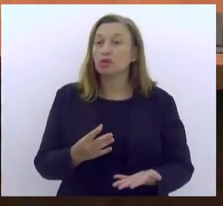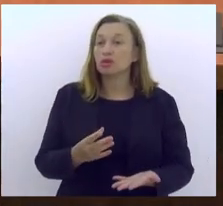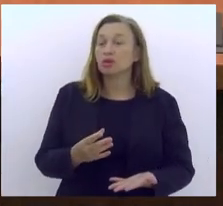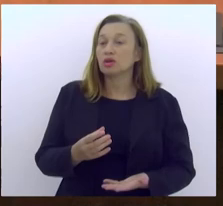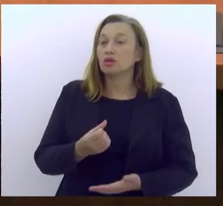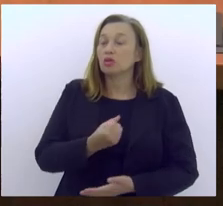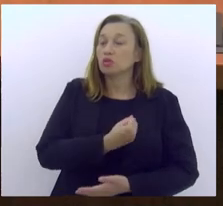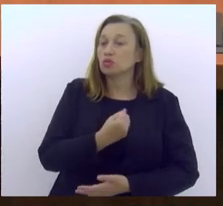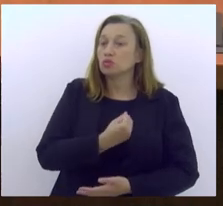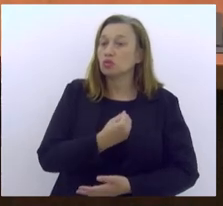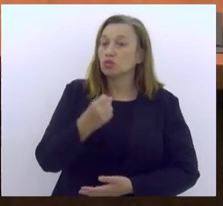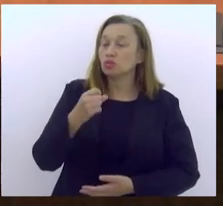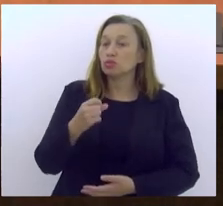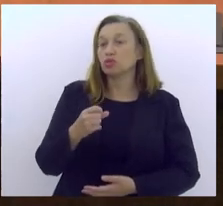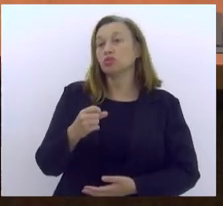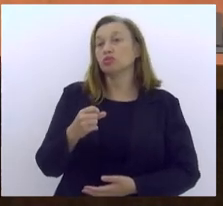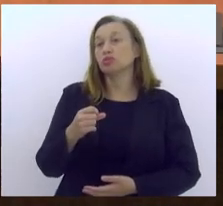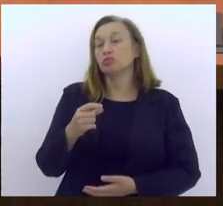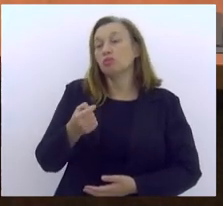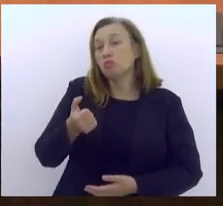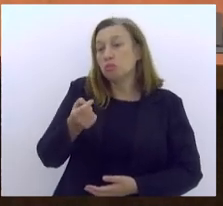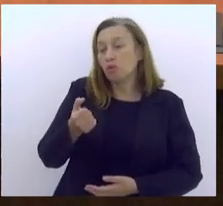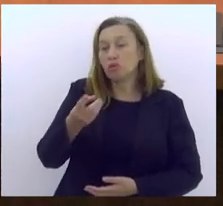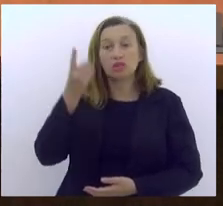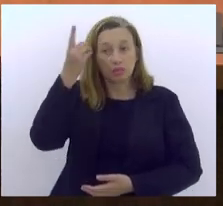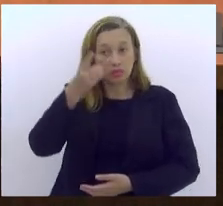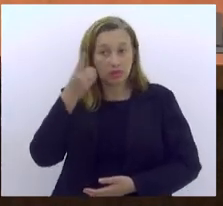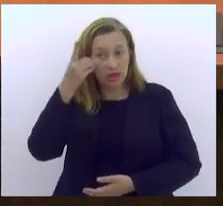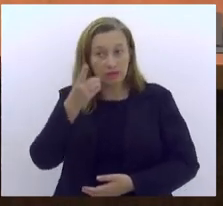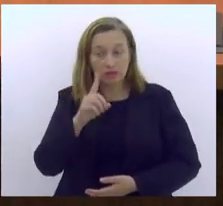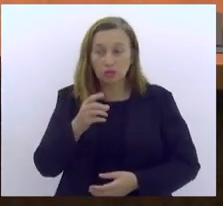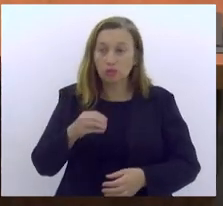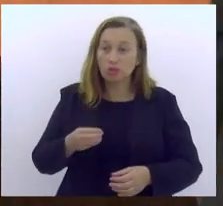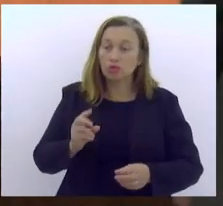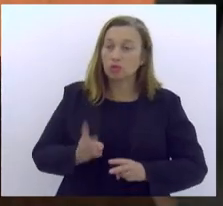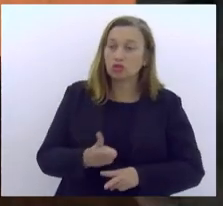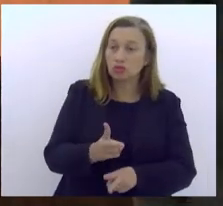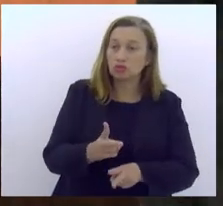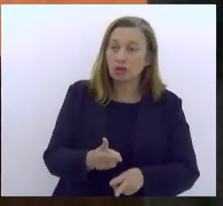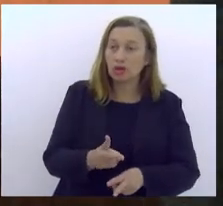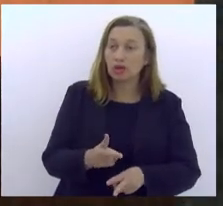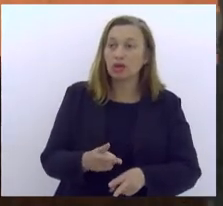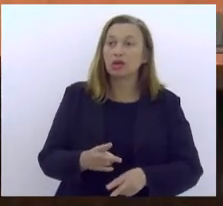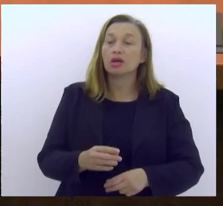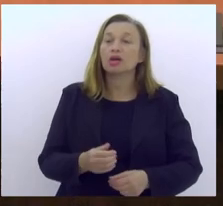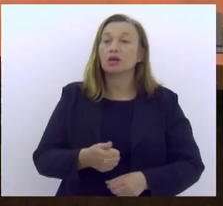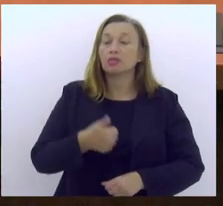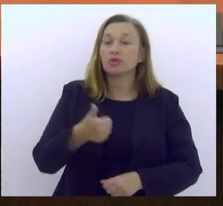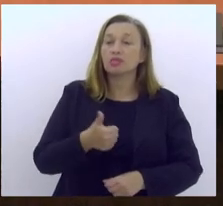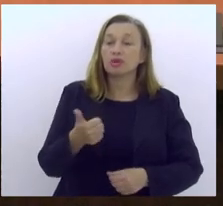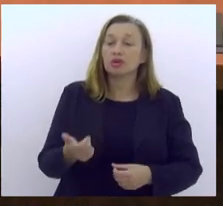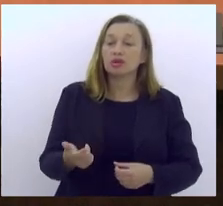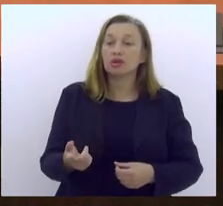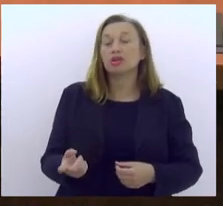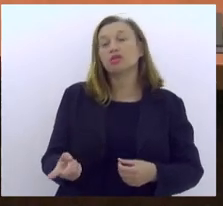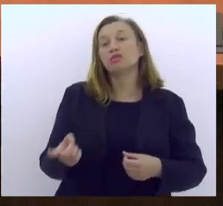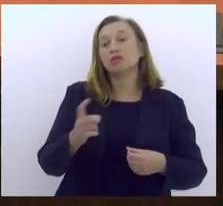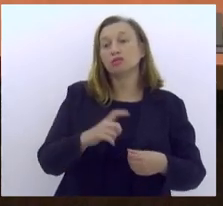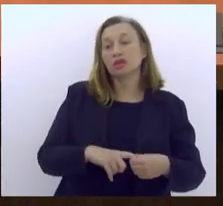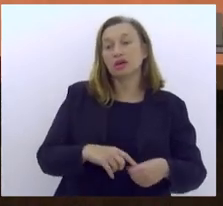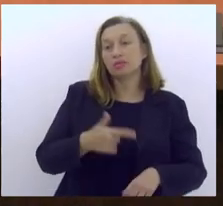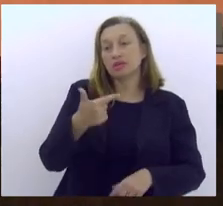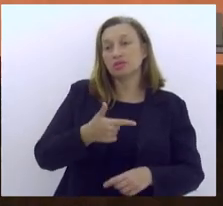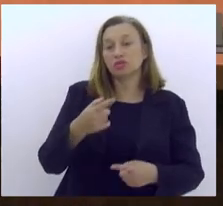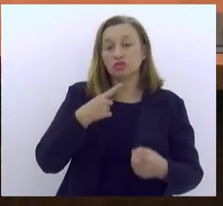inclusive, que poderia derrubar a sessão, que a gente não mantivesse o destaque agora em primeira e trouxesse ele em segunda. Então, nós vamos fazer